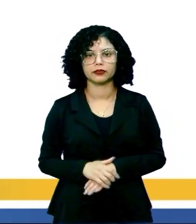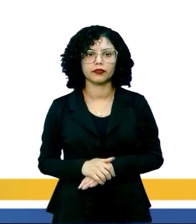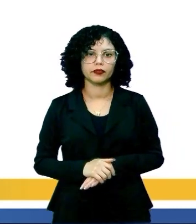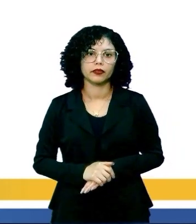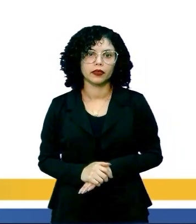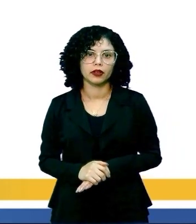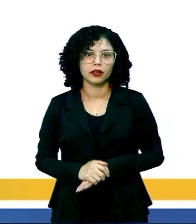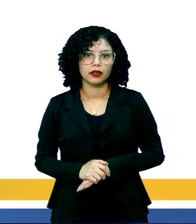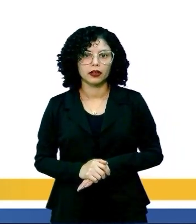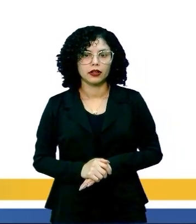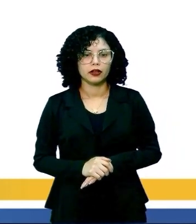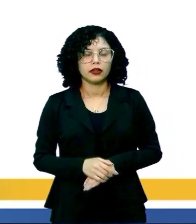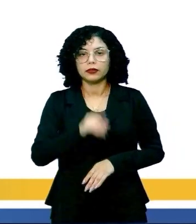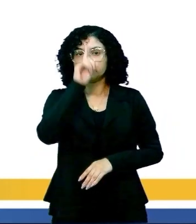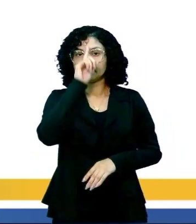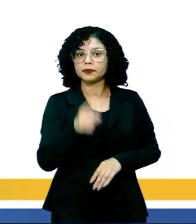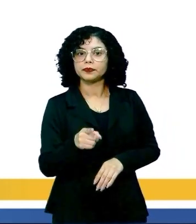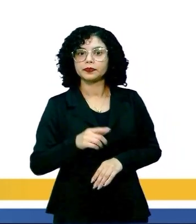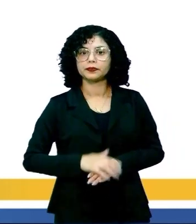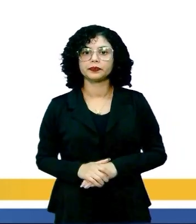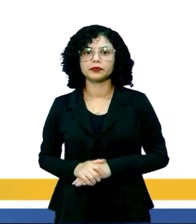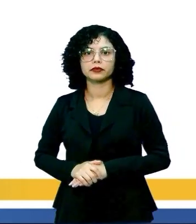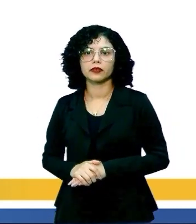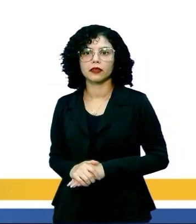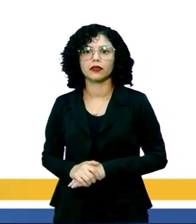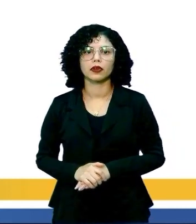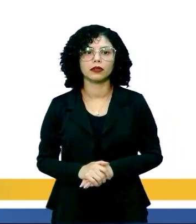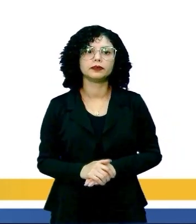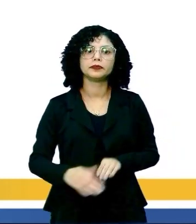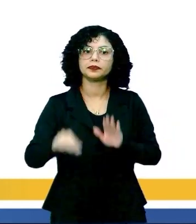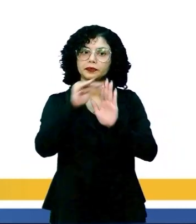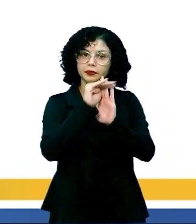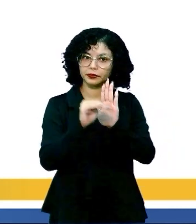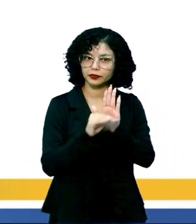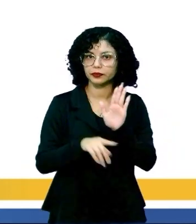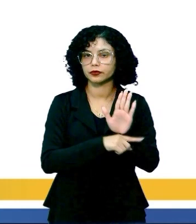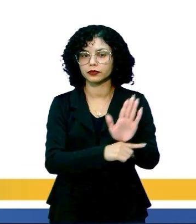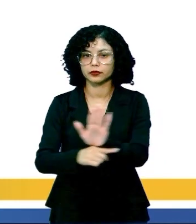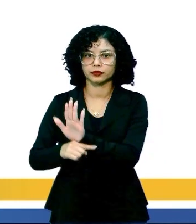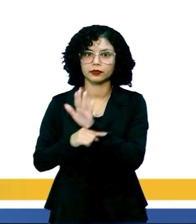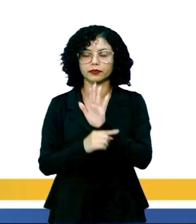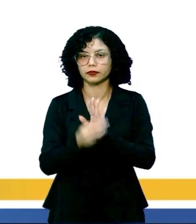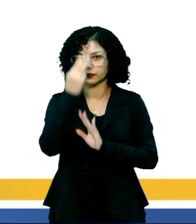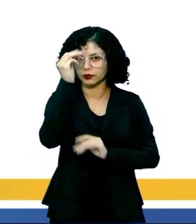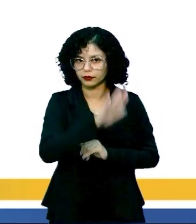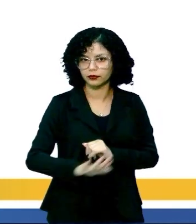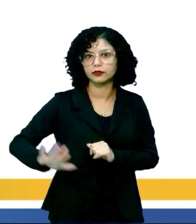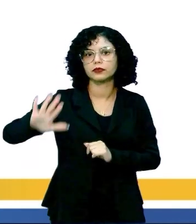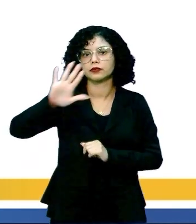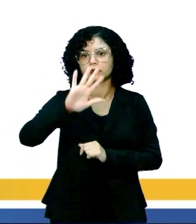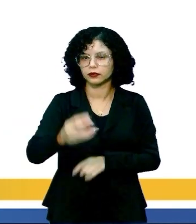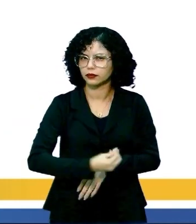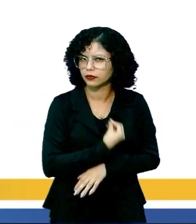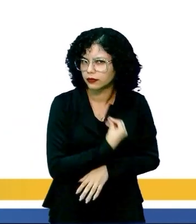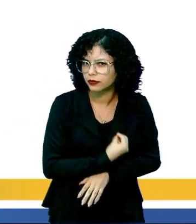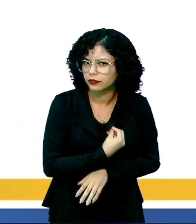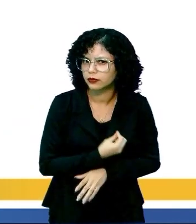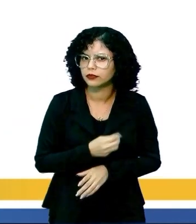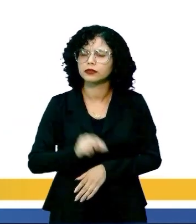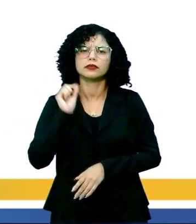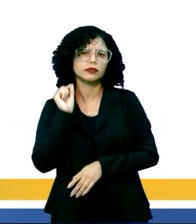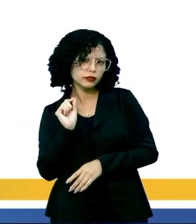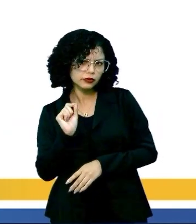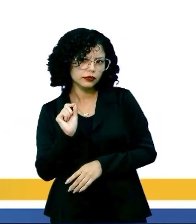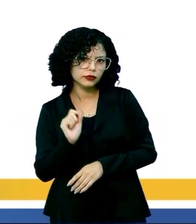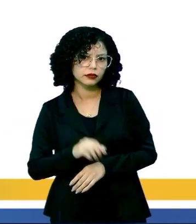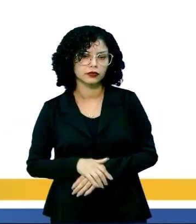Então, aí nós vamos ter o comando da questão. A clássica representação da memória nacional está